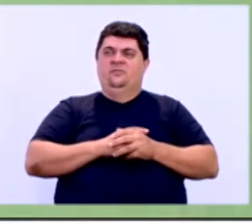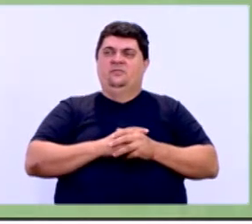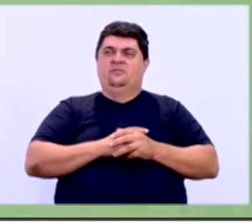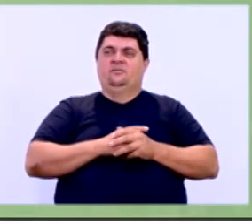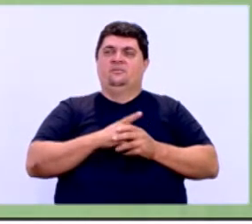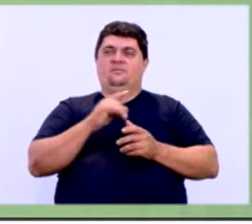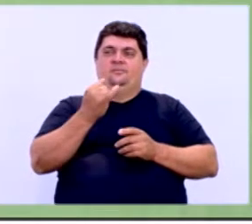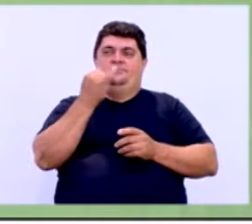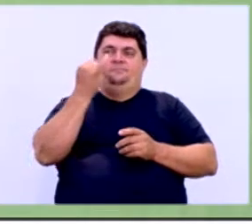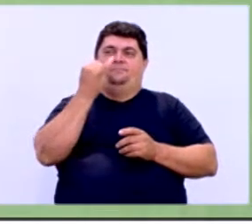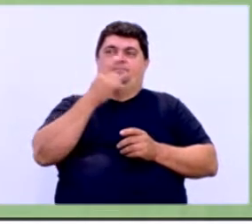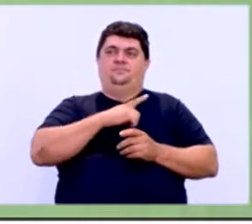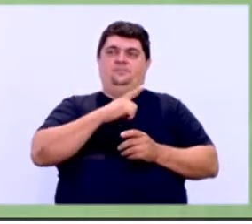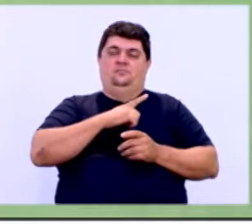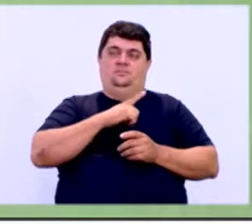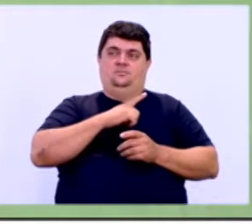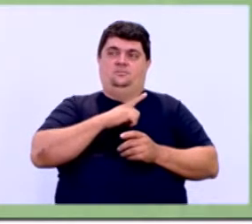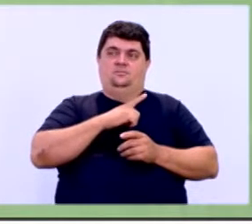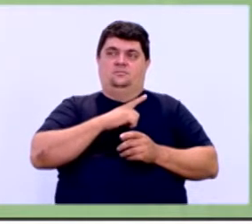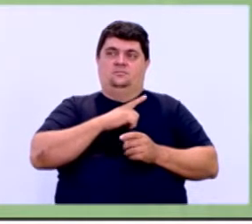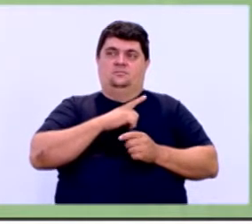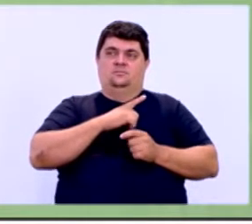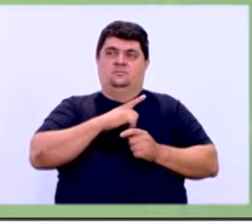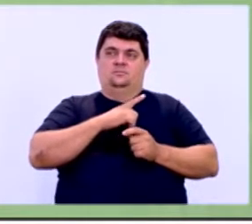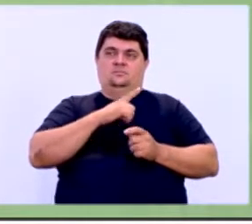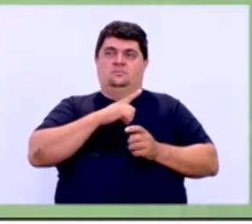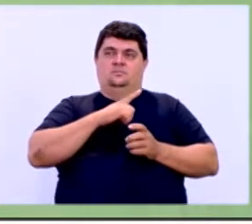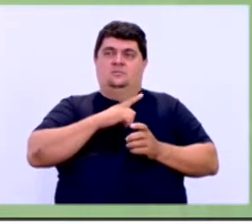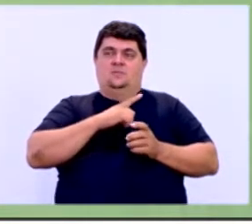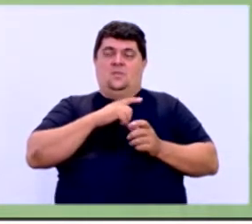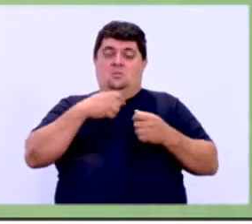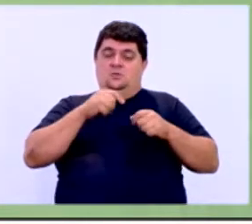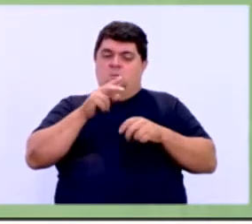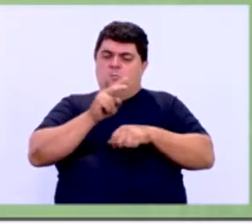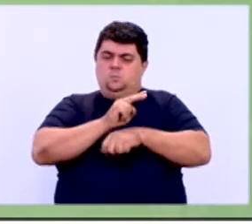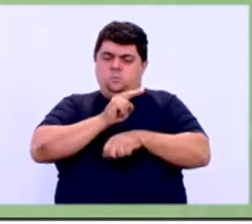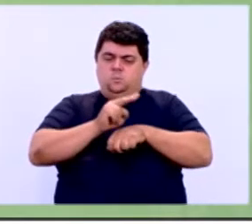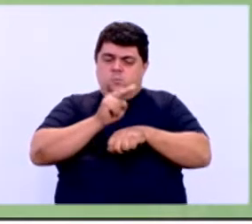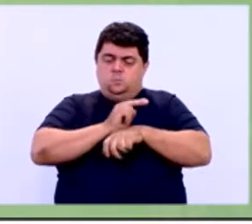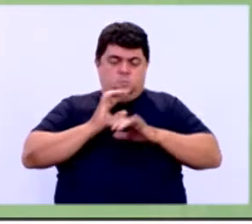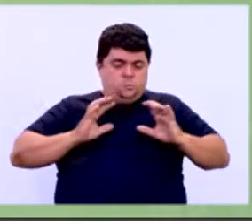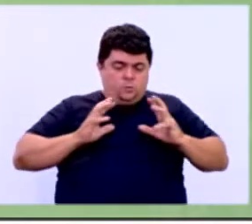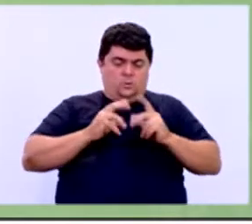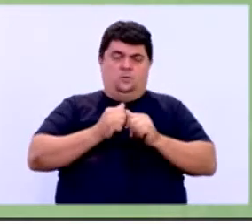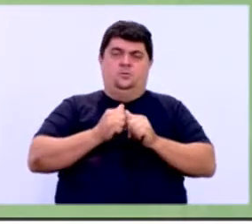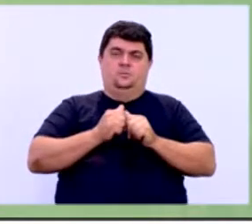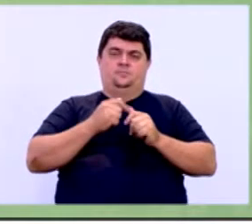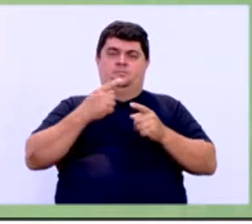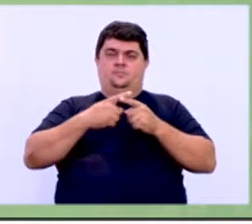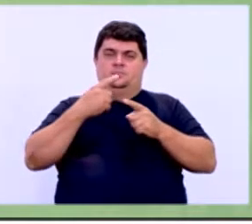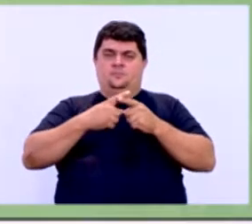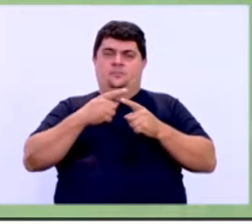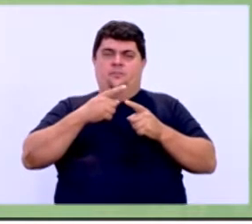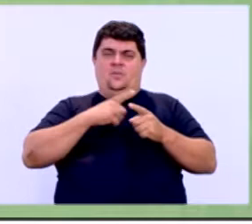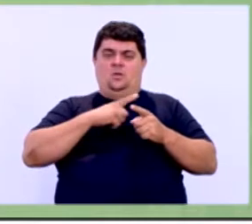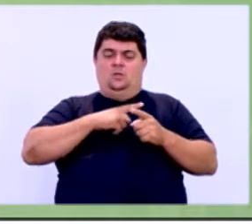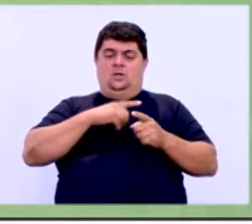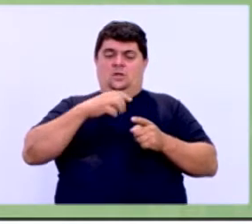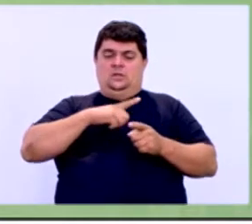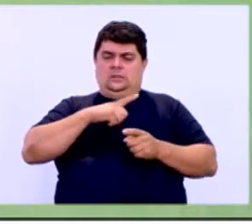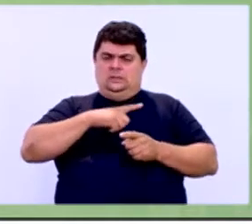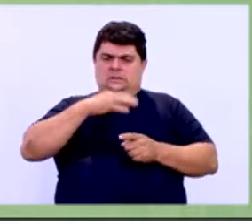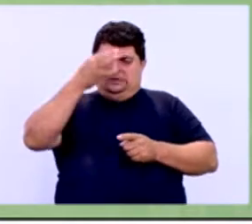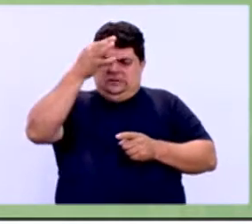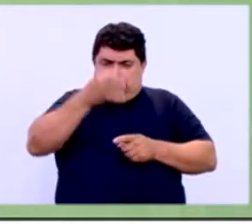É importante que essas despesas sejam rigorosamente controladas para haver certeza de que